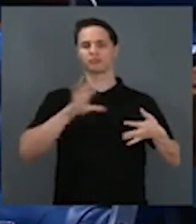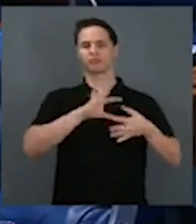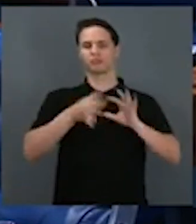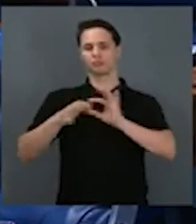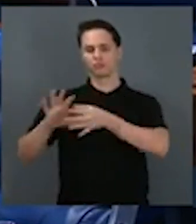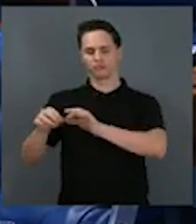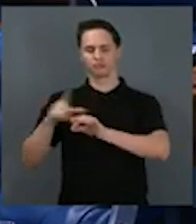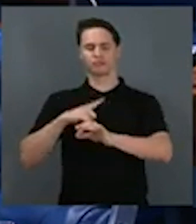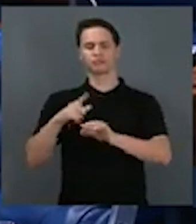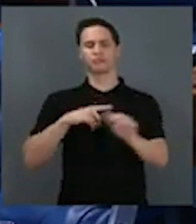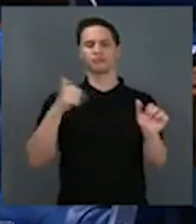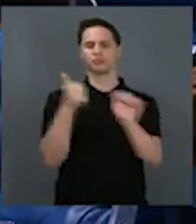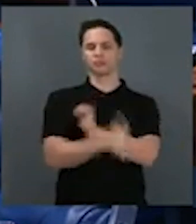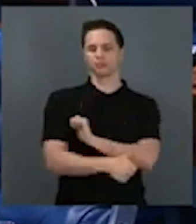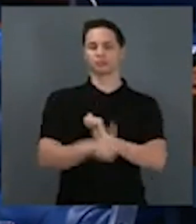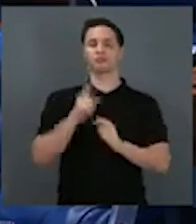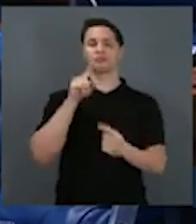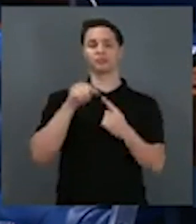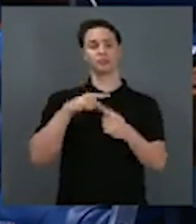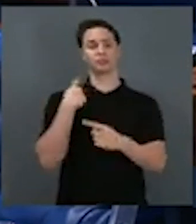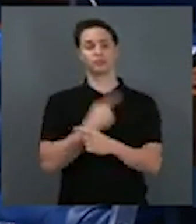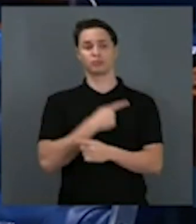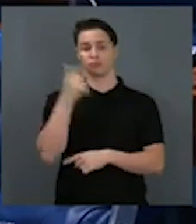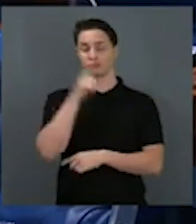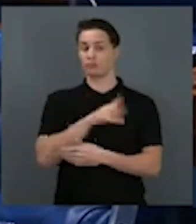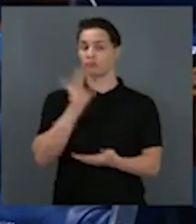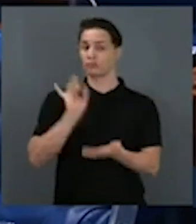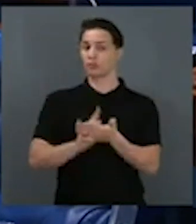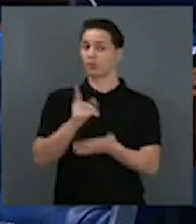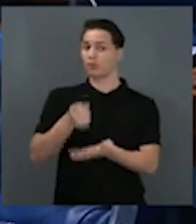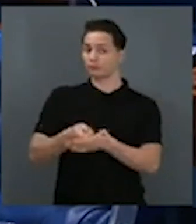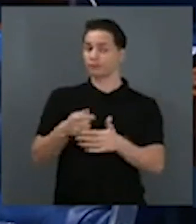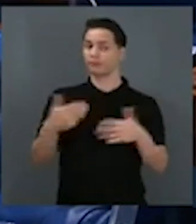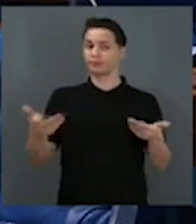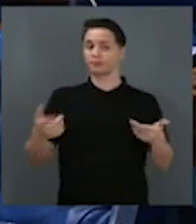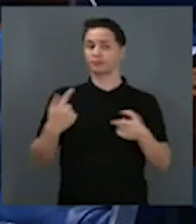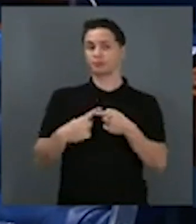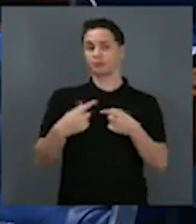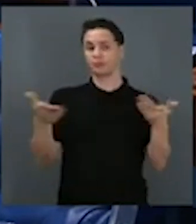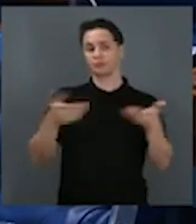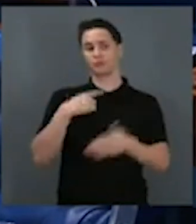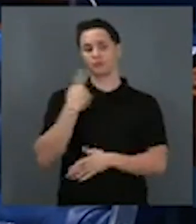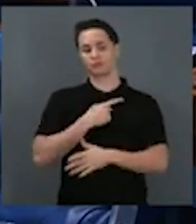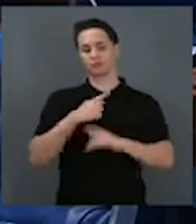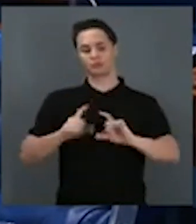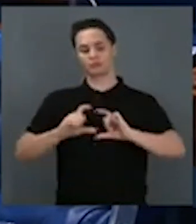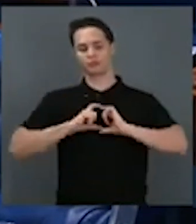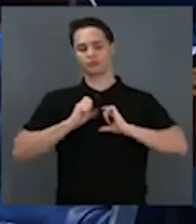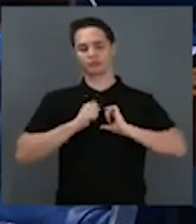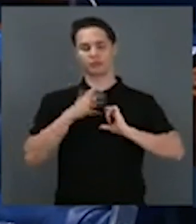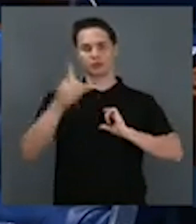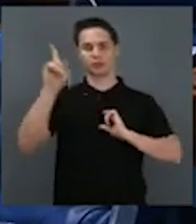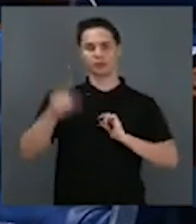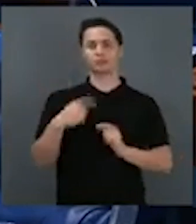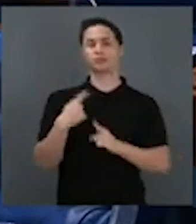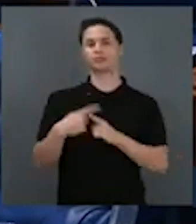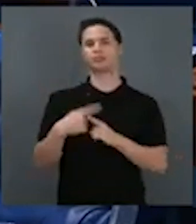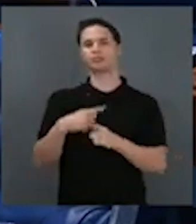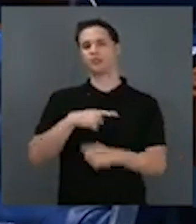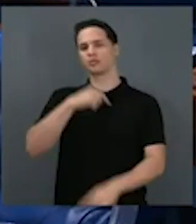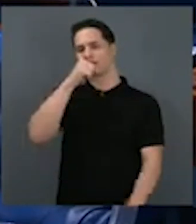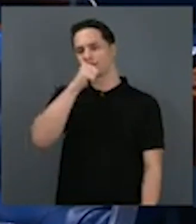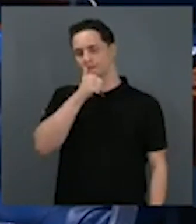alto rendimento, para realmente a gente poder cobrar. Porque hoje ganhamos essas medalhas todas, mas com